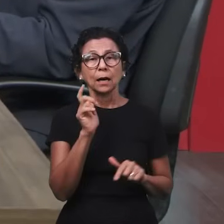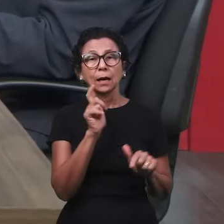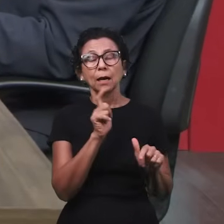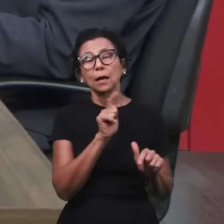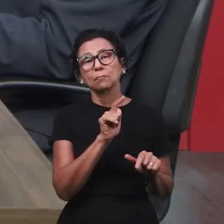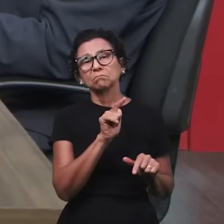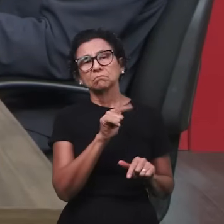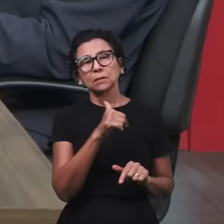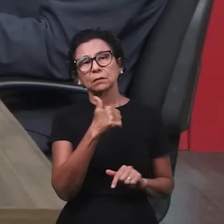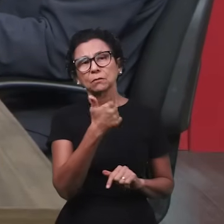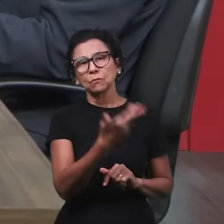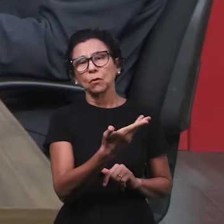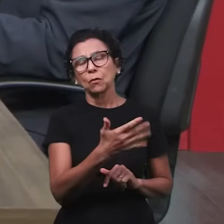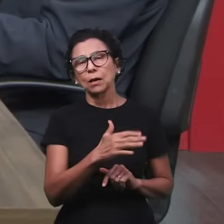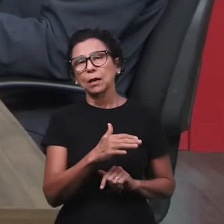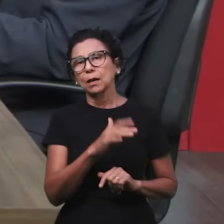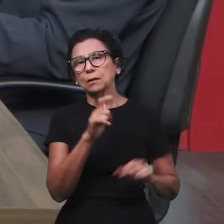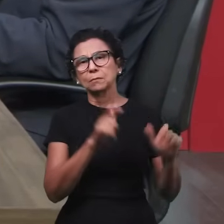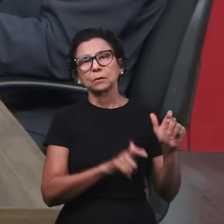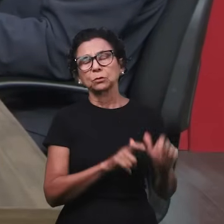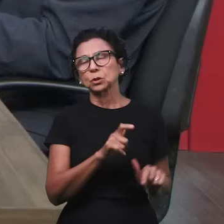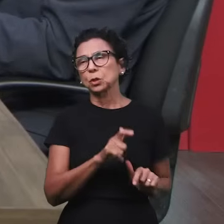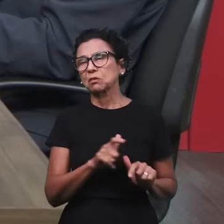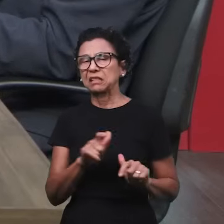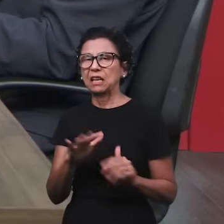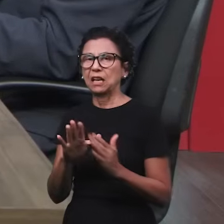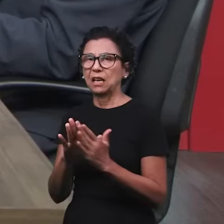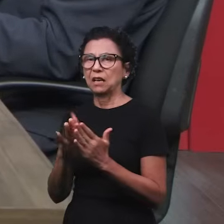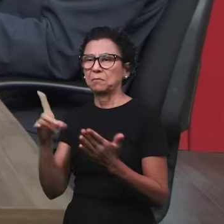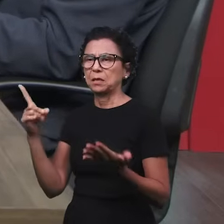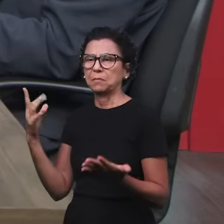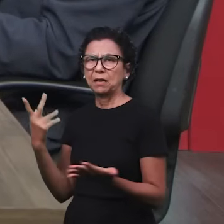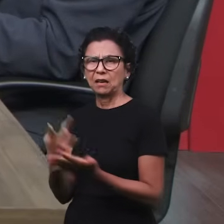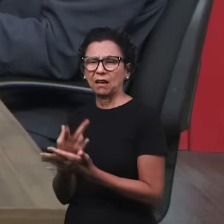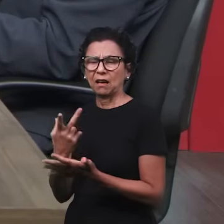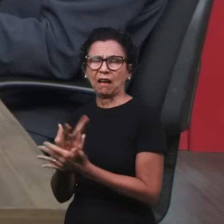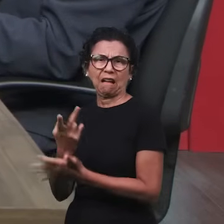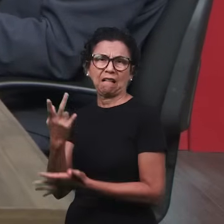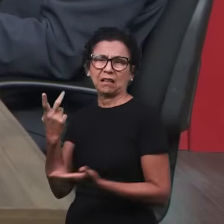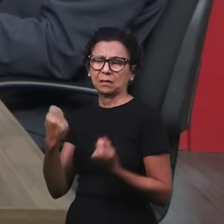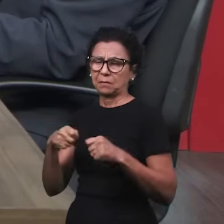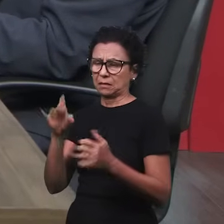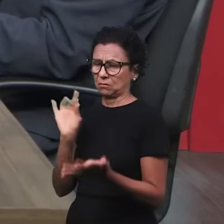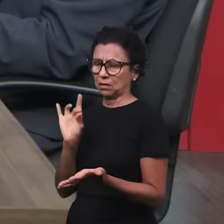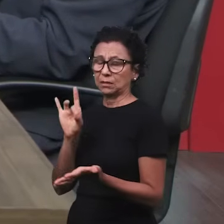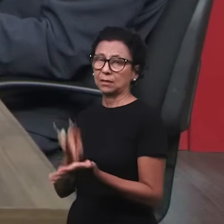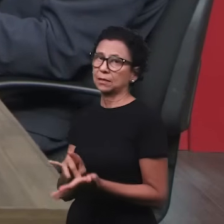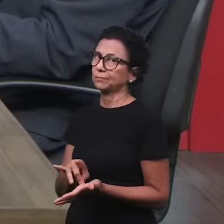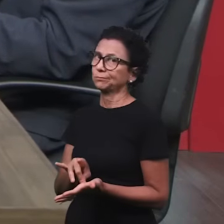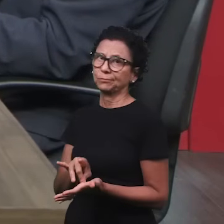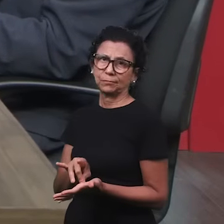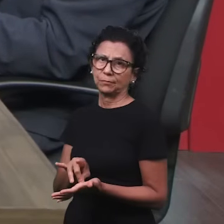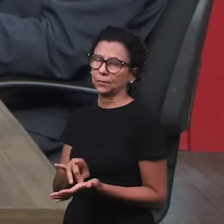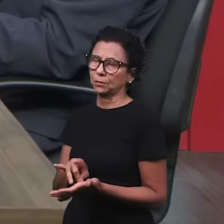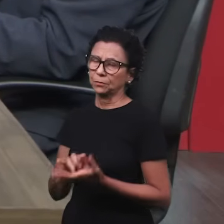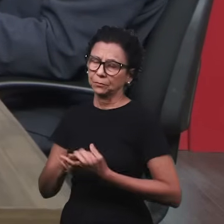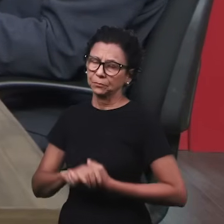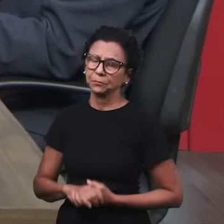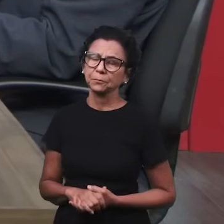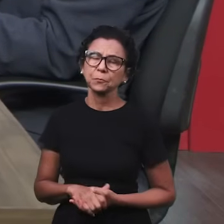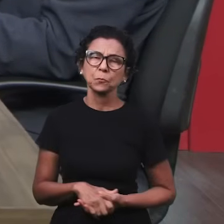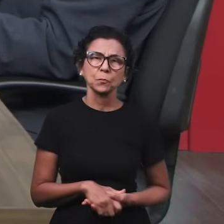Deus. Então, a Bíblia está errada, a Bíblia tem que ser atualizada. Outra coisa que o relativismo traz é